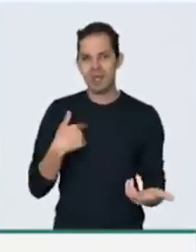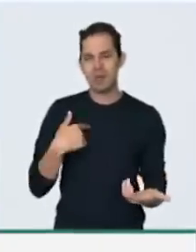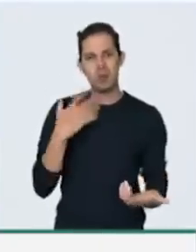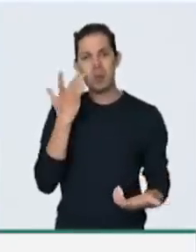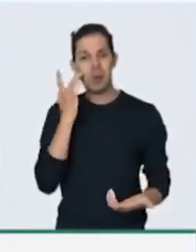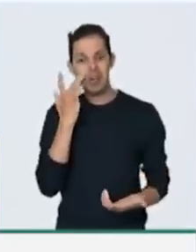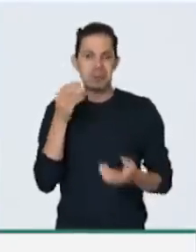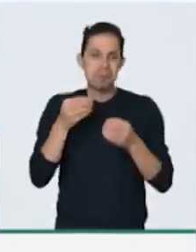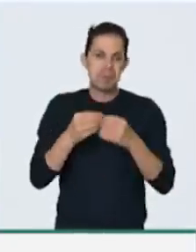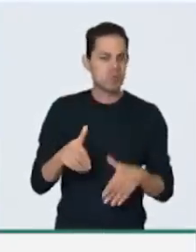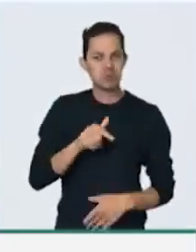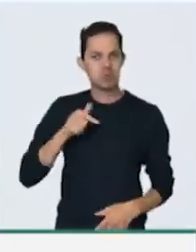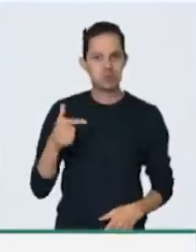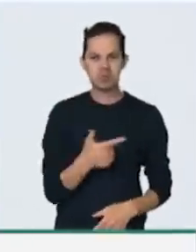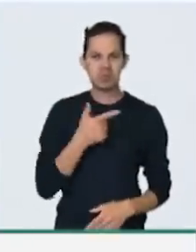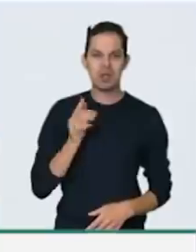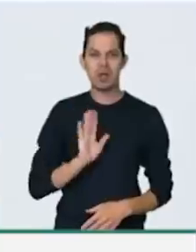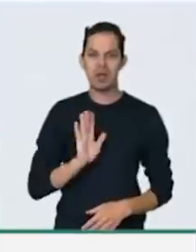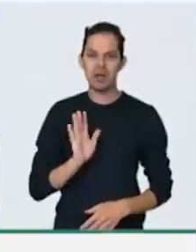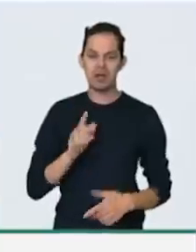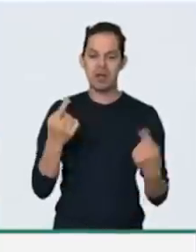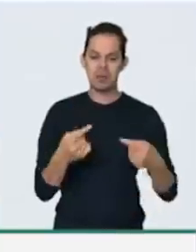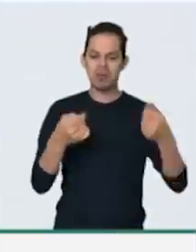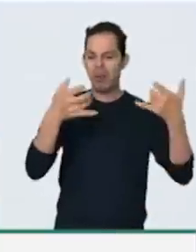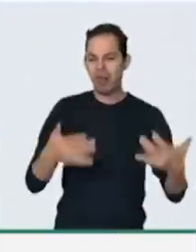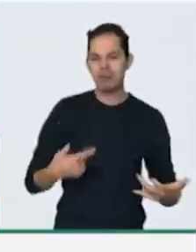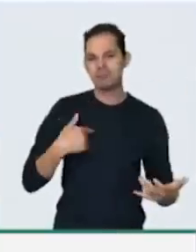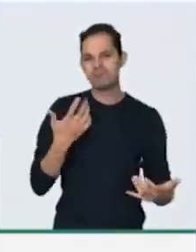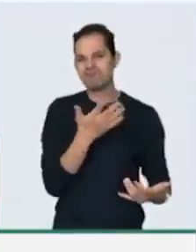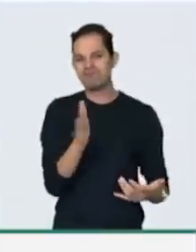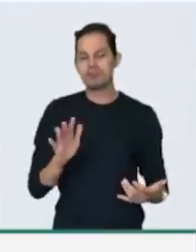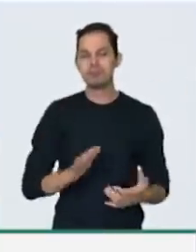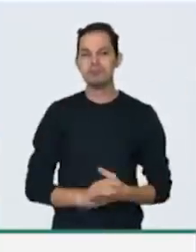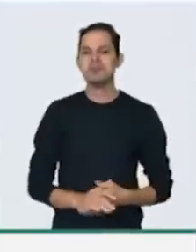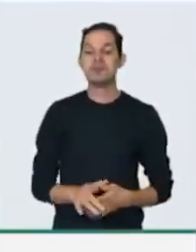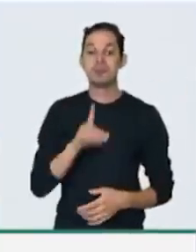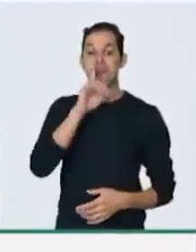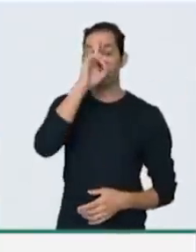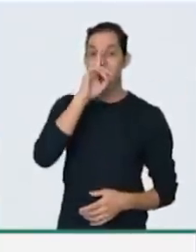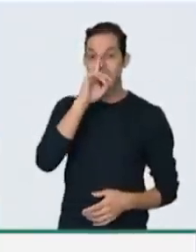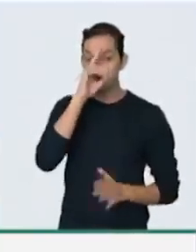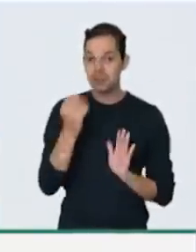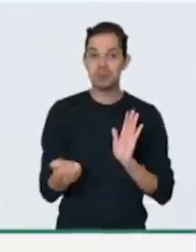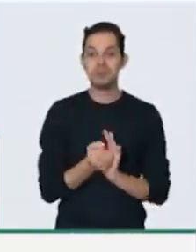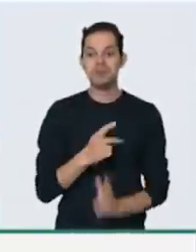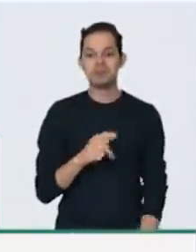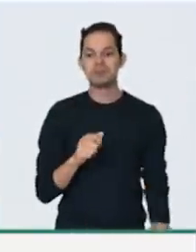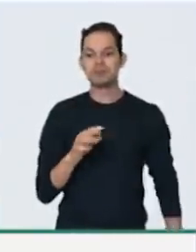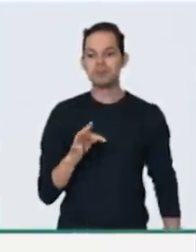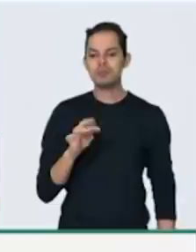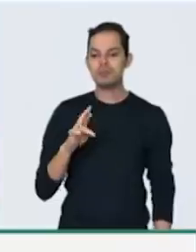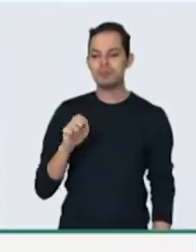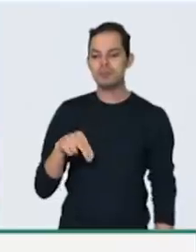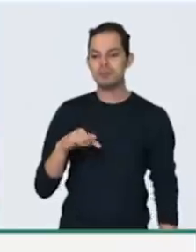esse prejuízo, né, tão grande colocado aí pela oposição. Acho que o risco da gente ter uma ou outra patente injustamente